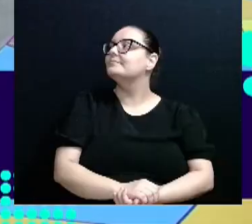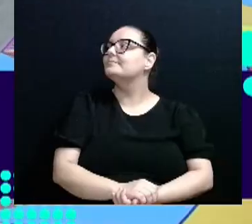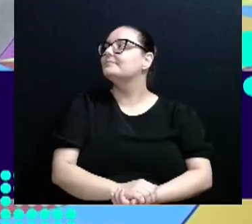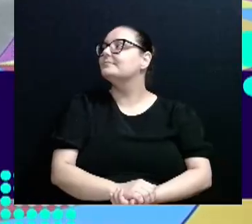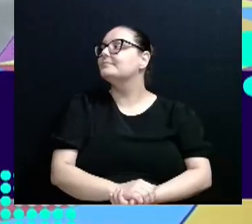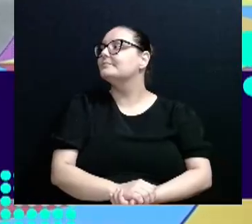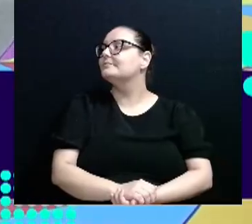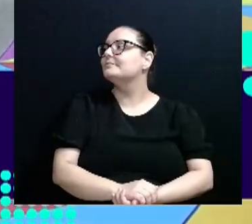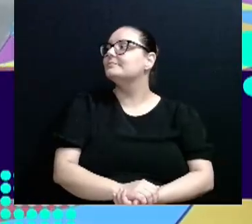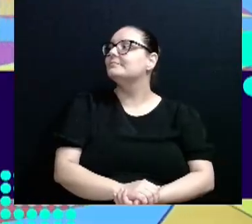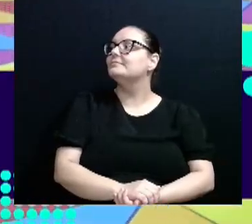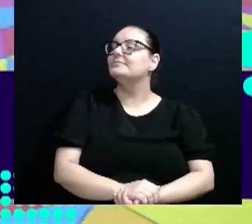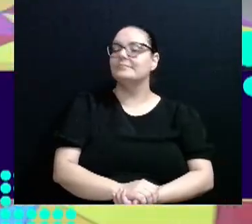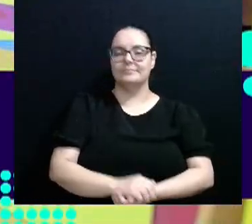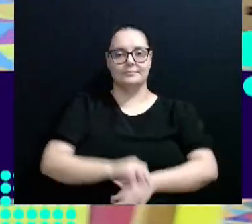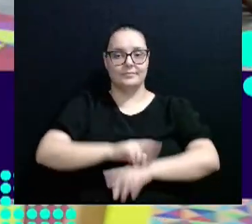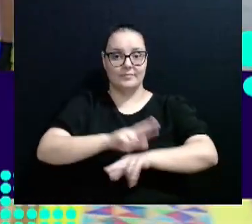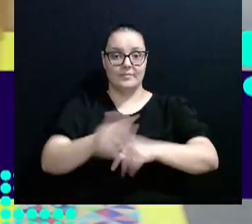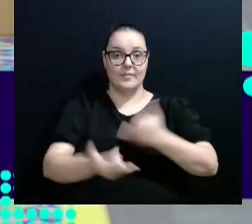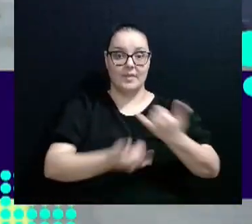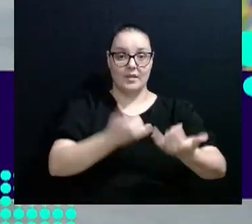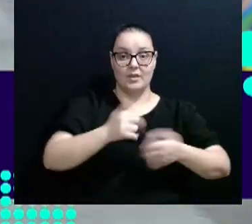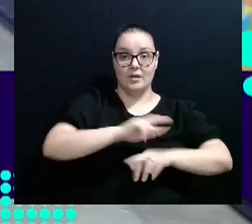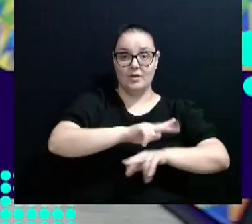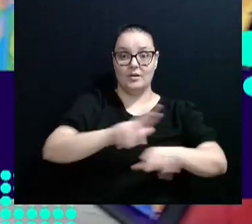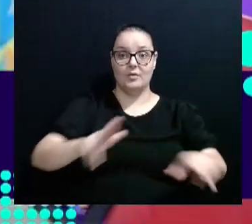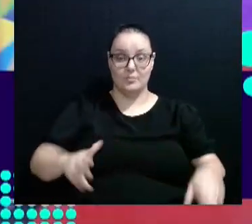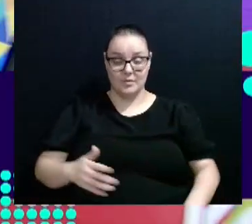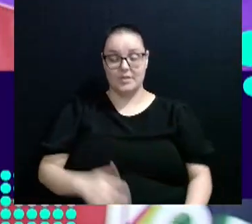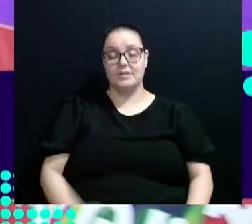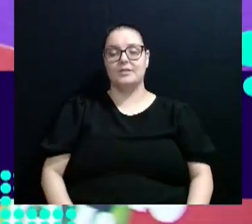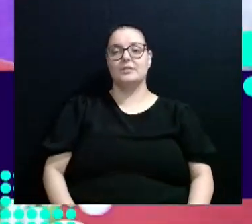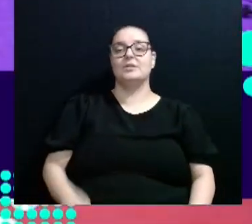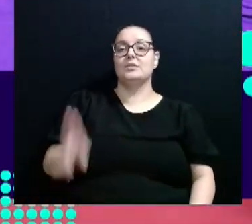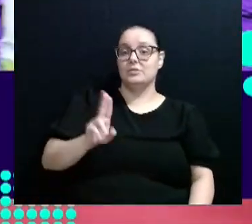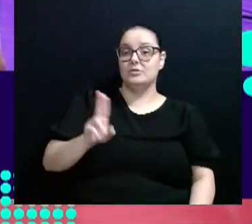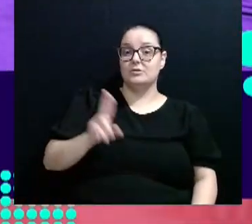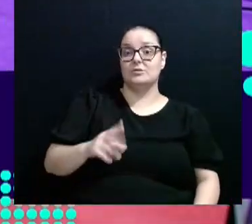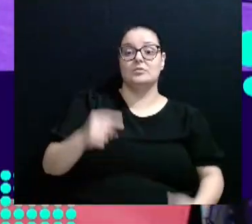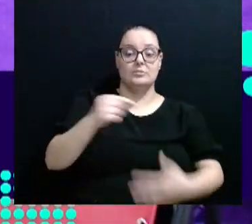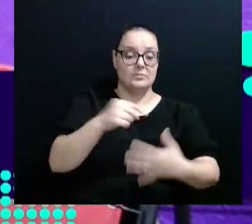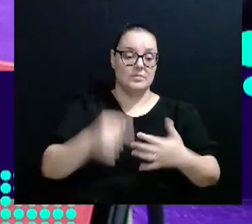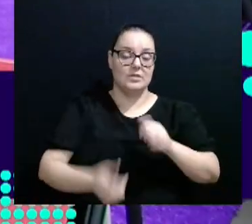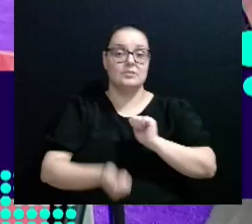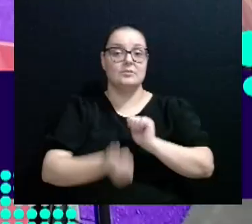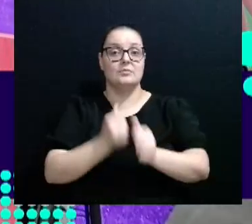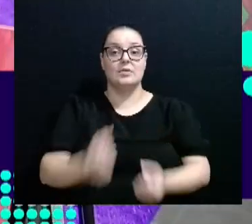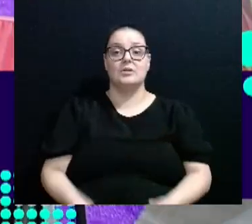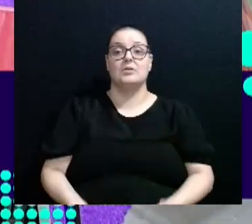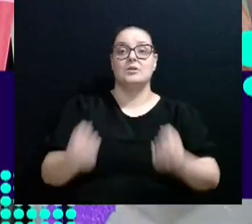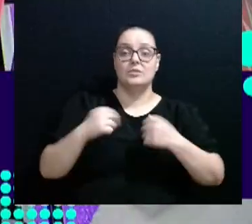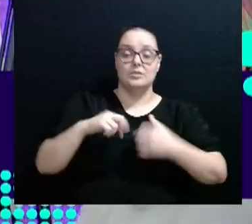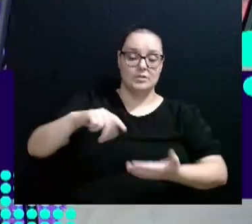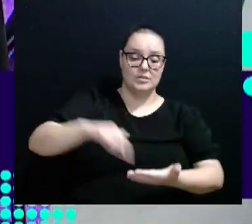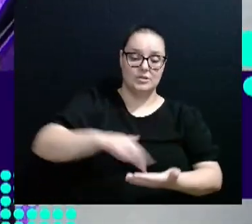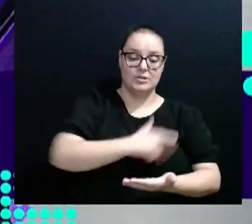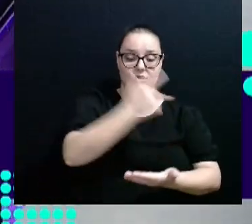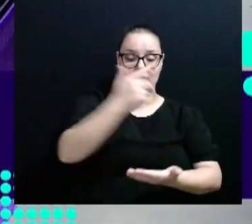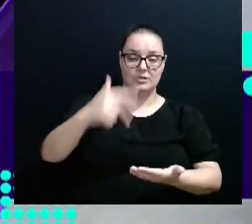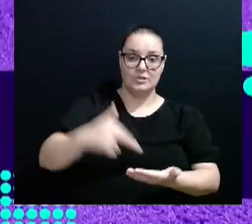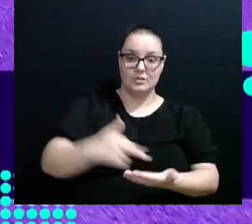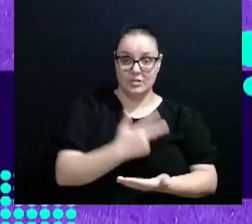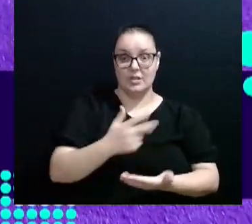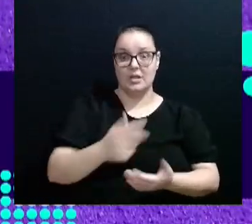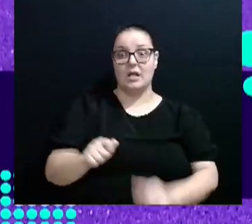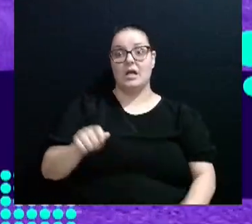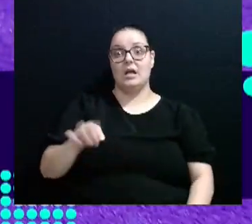Muitos jogos e brincadeiras que utilizam elementos esportivos da ginástica, atletismo, entre outros, é o